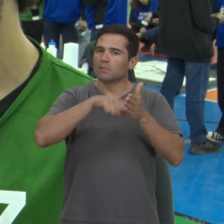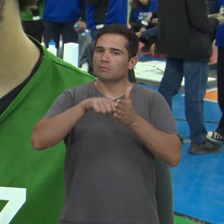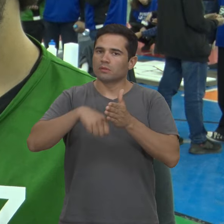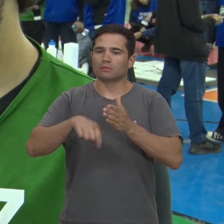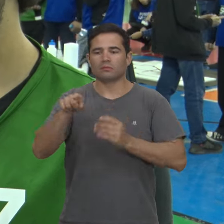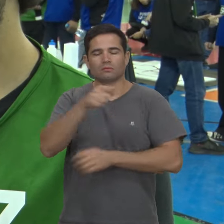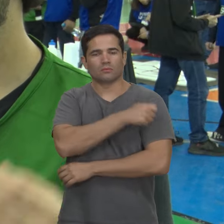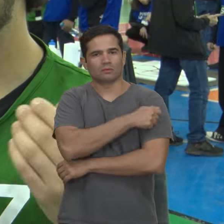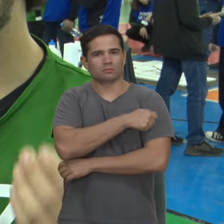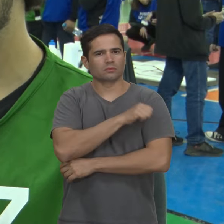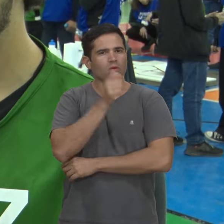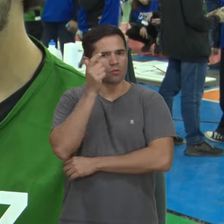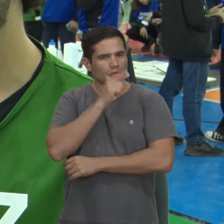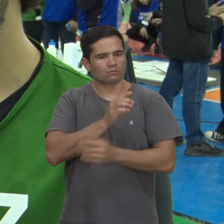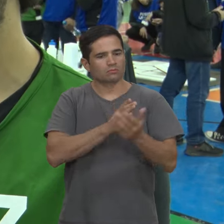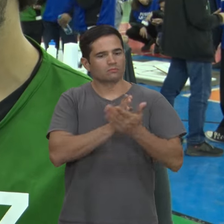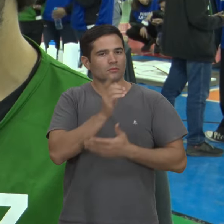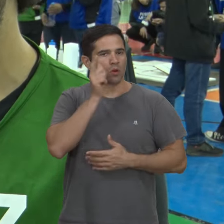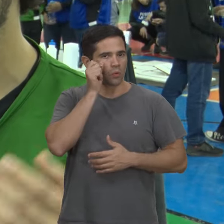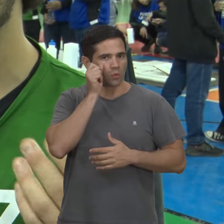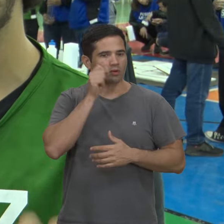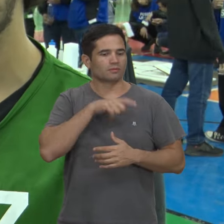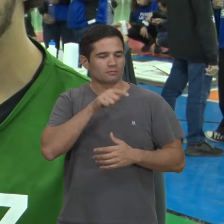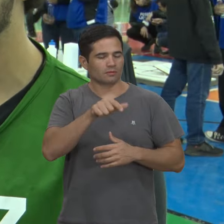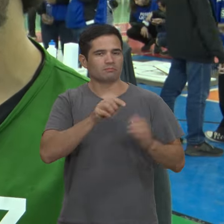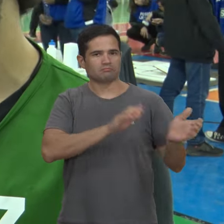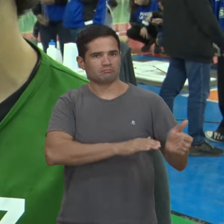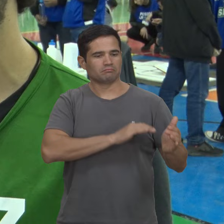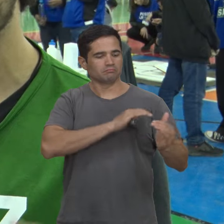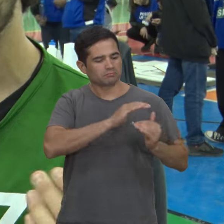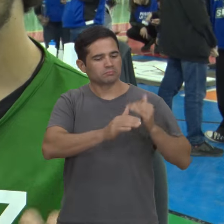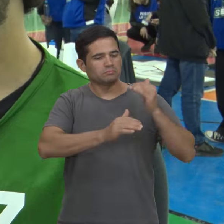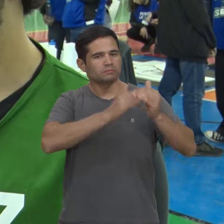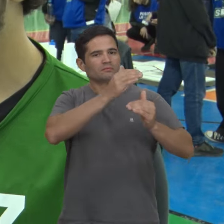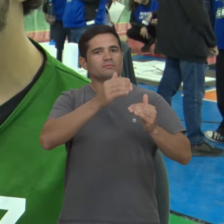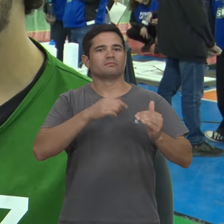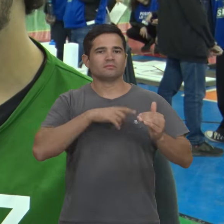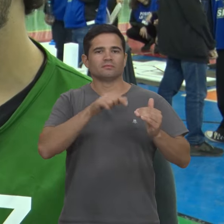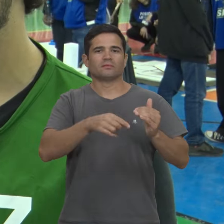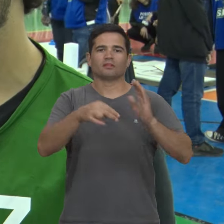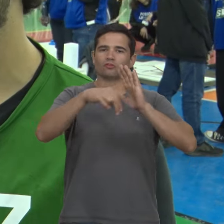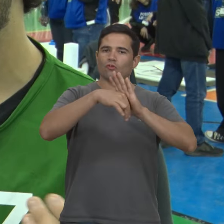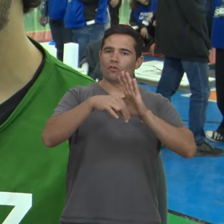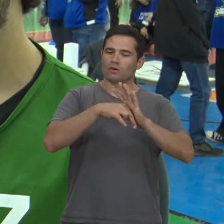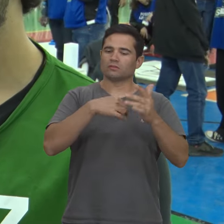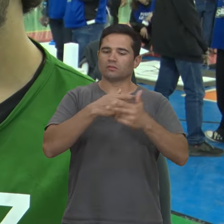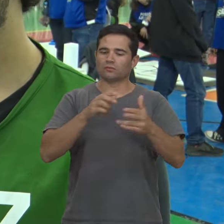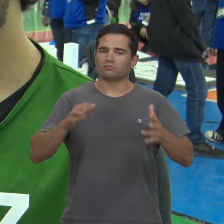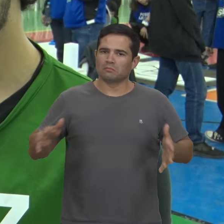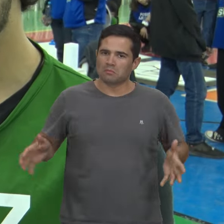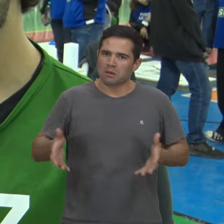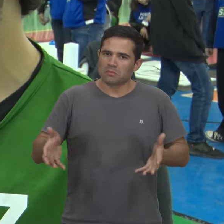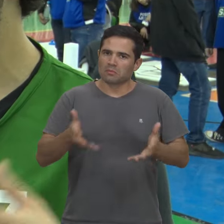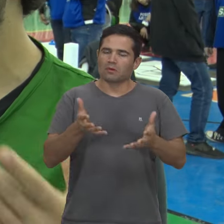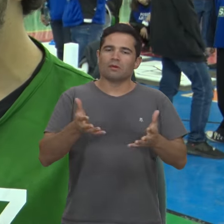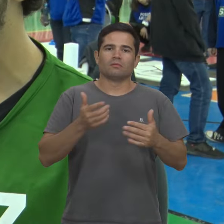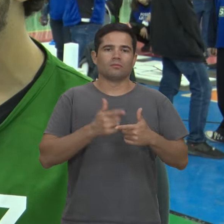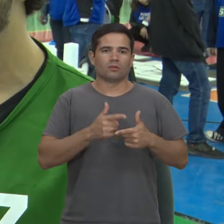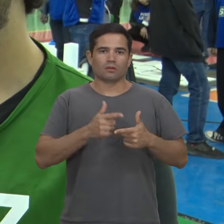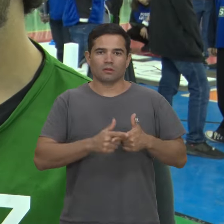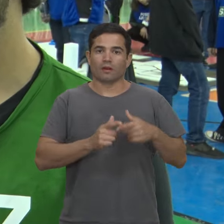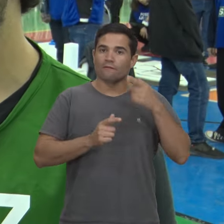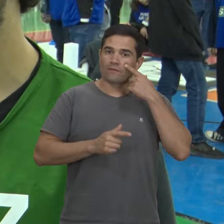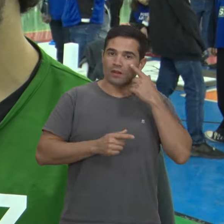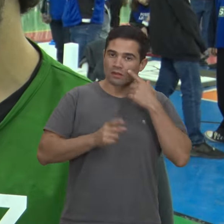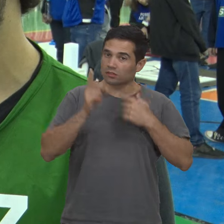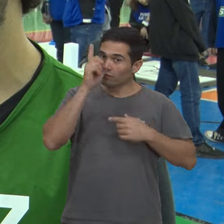participante ele consegue superar uma adversidade, a gente fala obstáculos, né, superado, redutores superados, que são para justamente dificultar